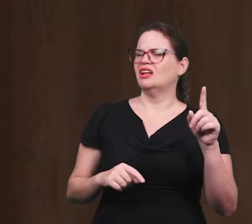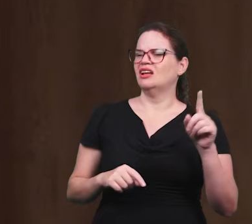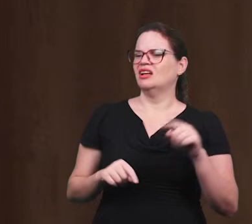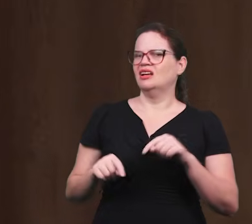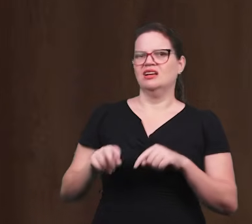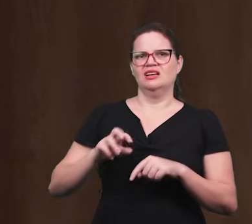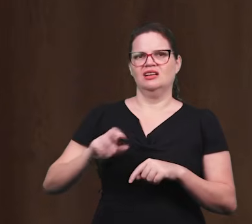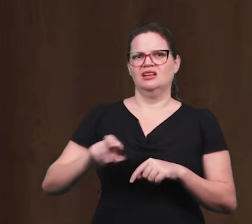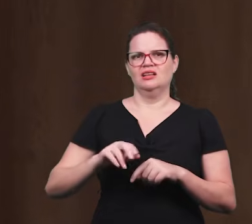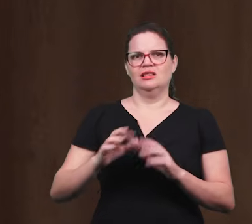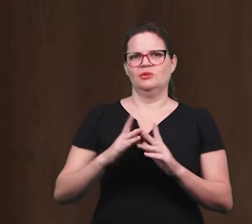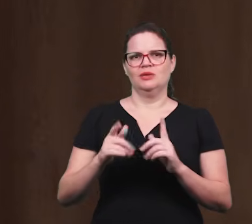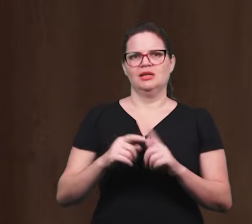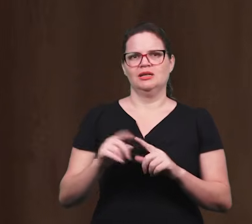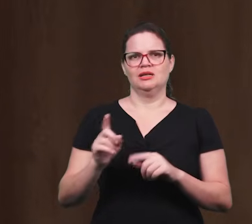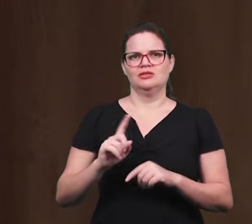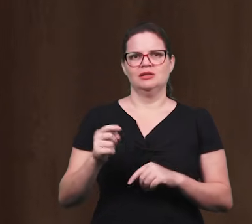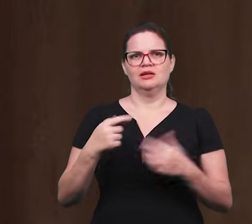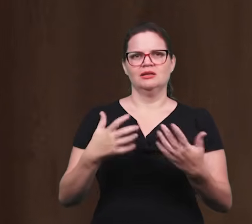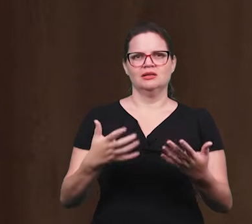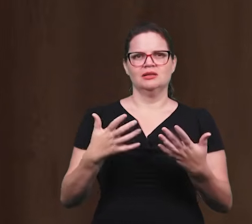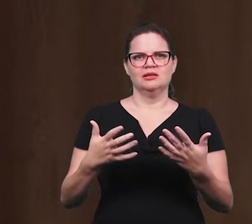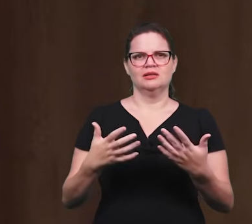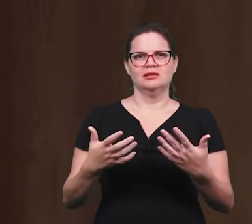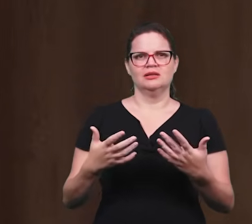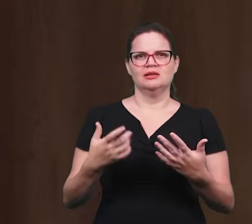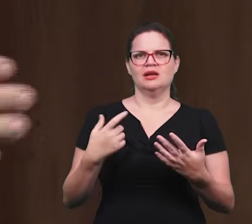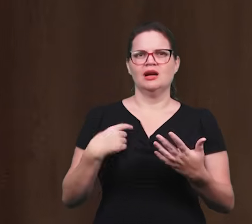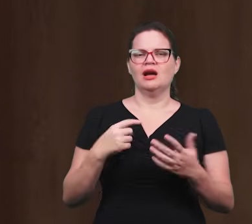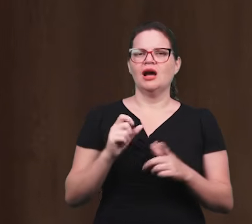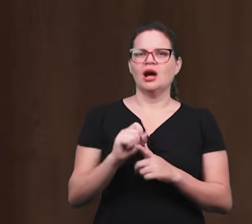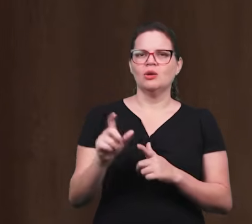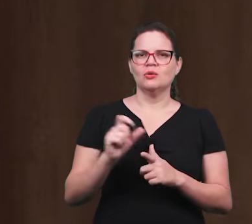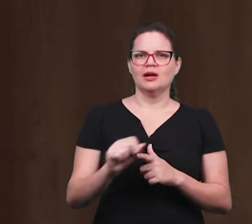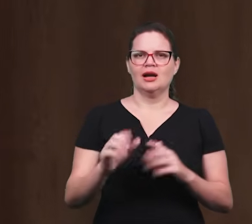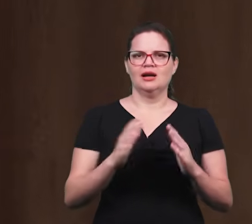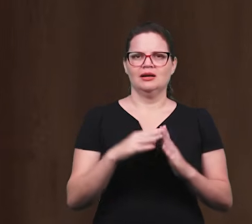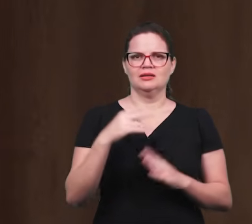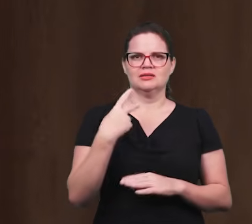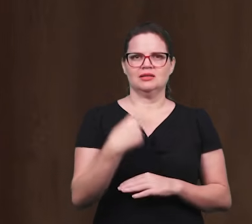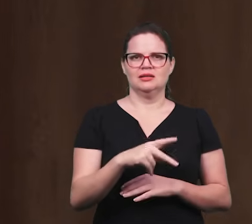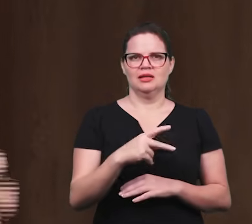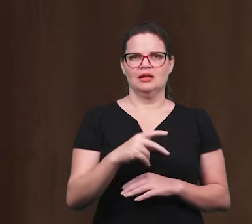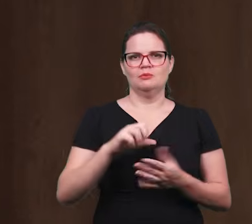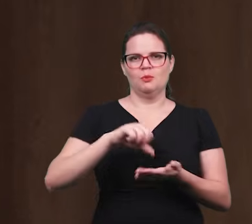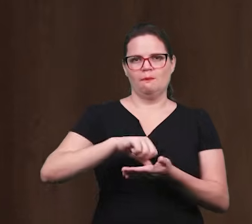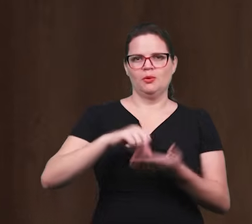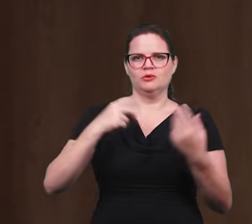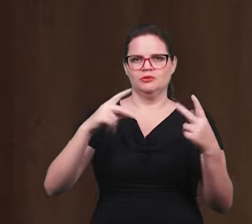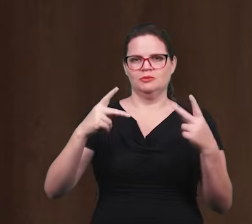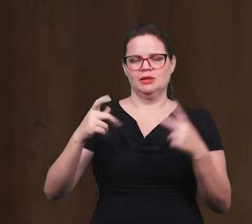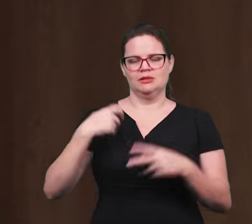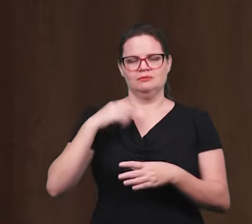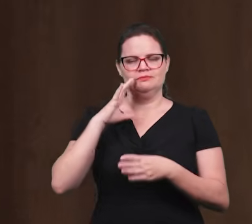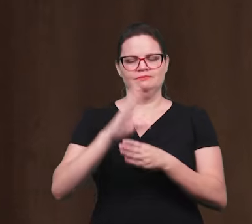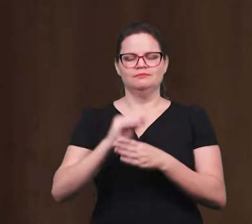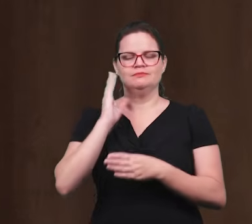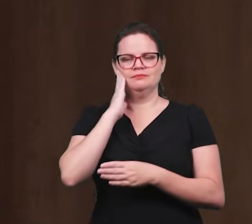não era da igreja, não. Ela estava querendo cobrar um aluguel, ela queria que a gente alugasse a casa dela para fazer um ponto de pregação. Um assunto que eu já sabia